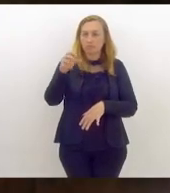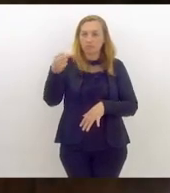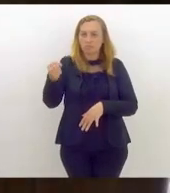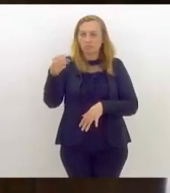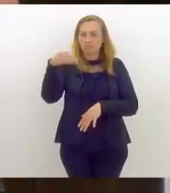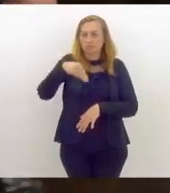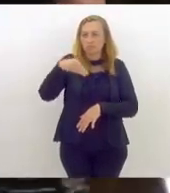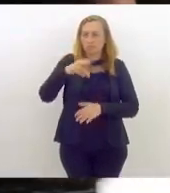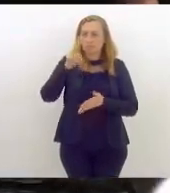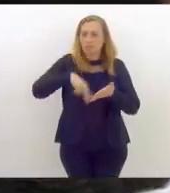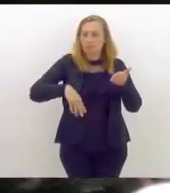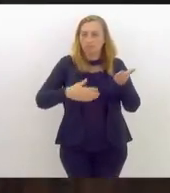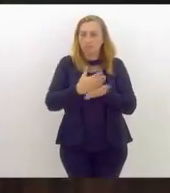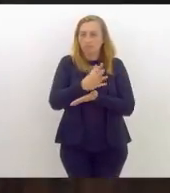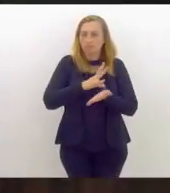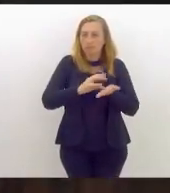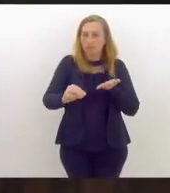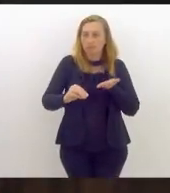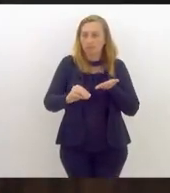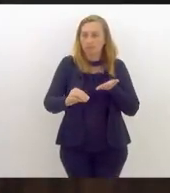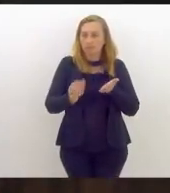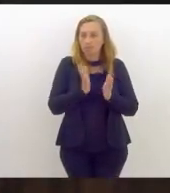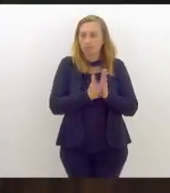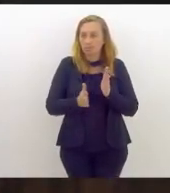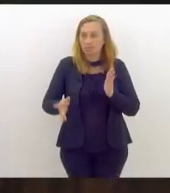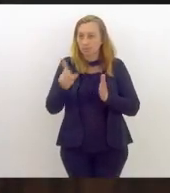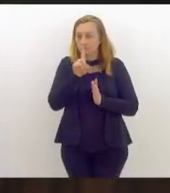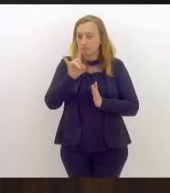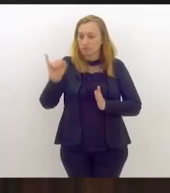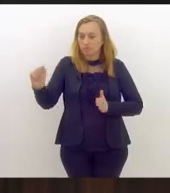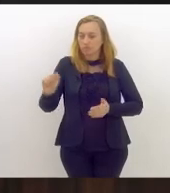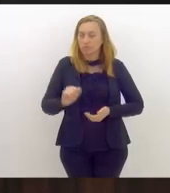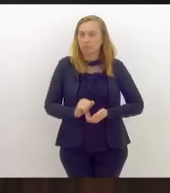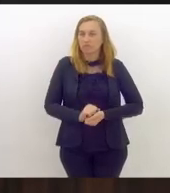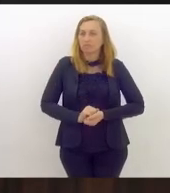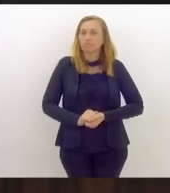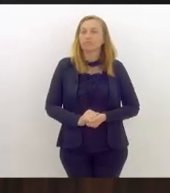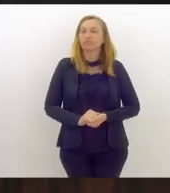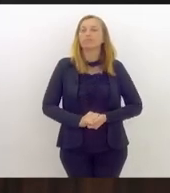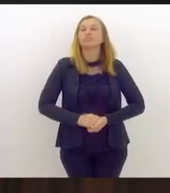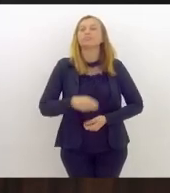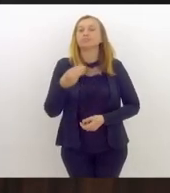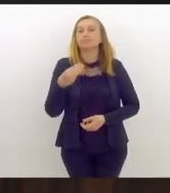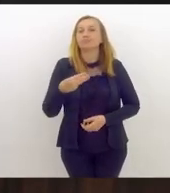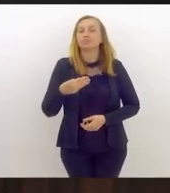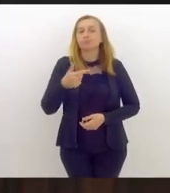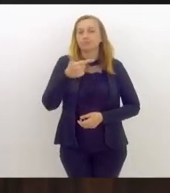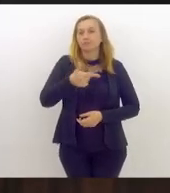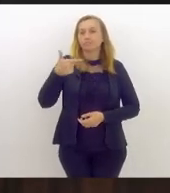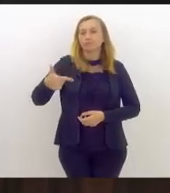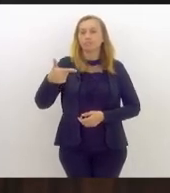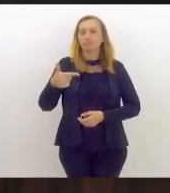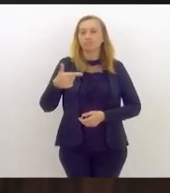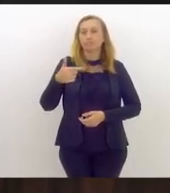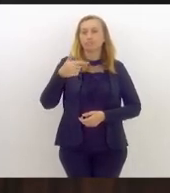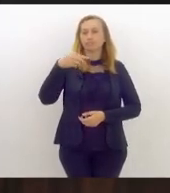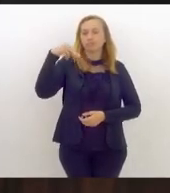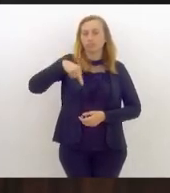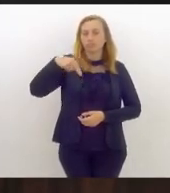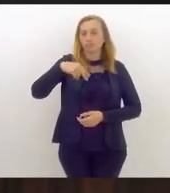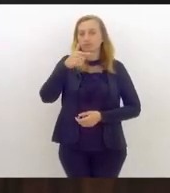16h58. Lida e aprovada a ata, passa-se a ordem da terceira sessão extraordinária do dia 22 de novembro de